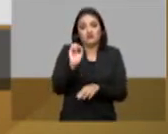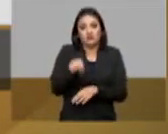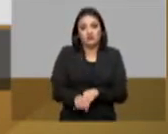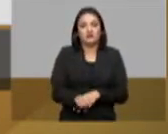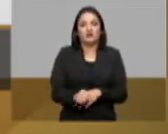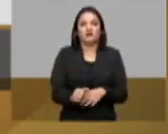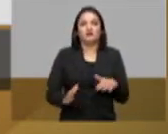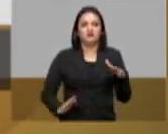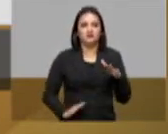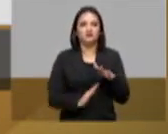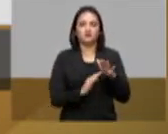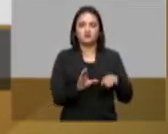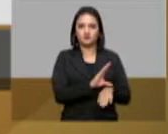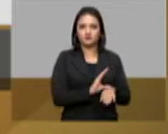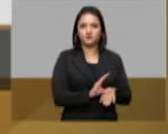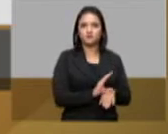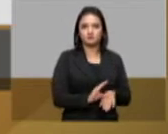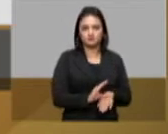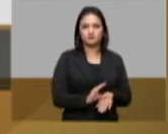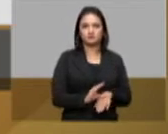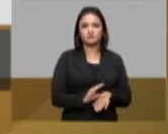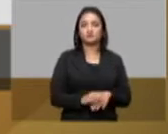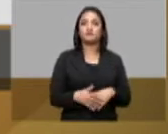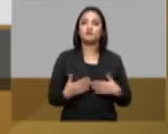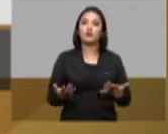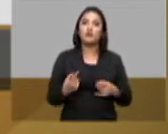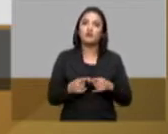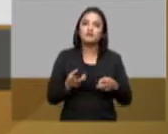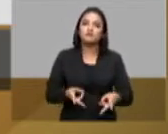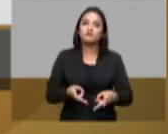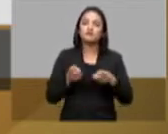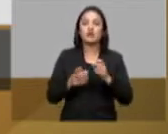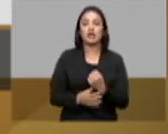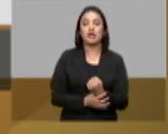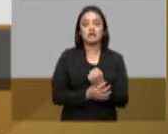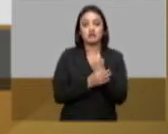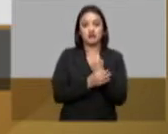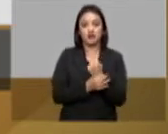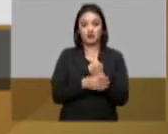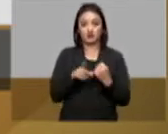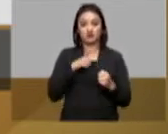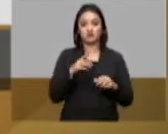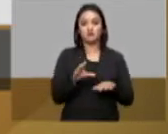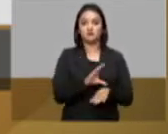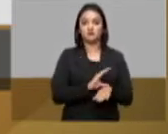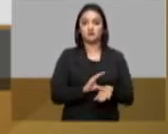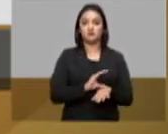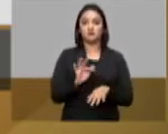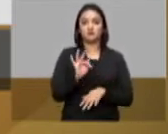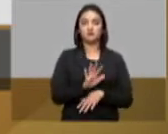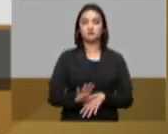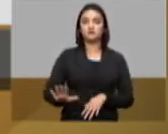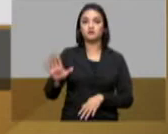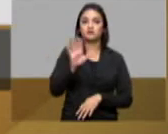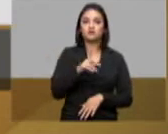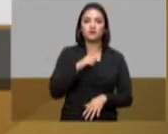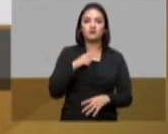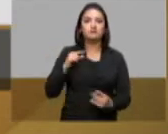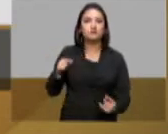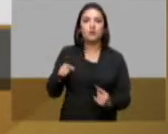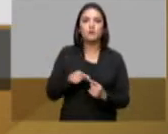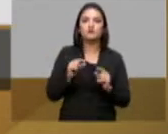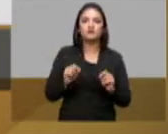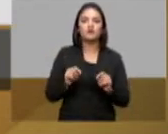limitações constitucionais ao poder de tributar, justamente por entender que as garantias elencadas na Constituição Federal têm como